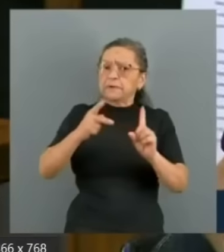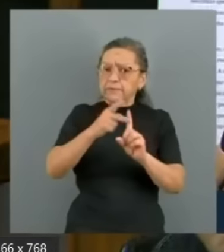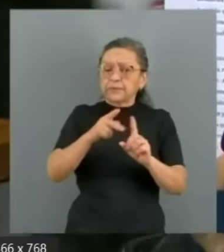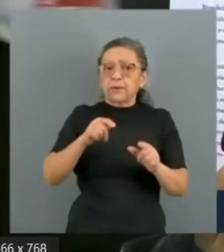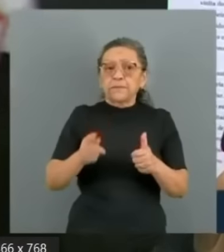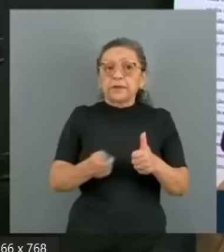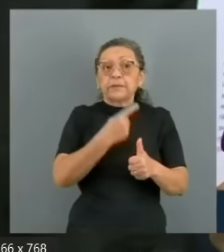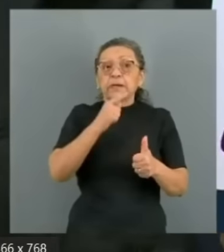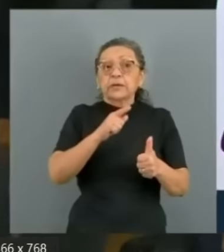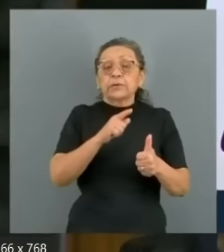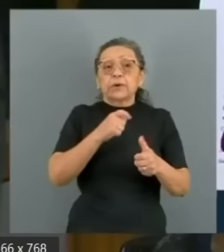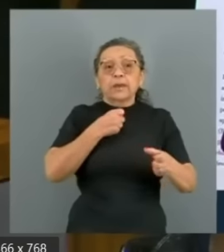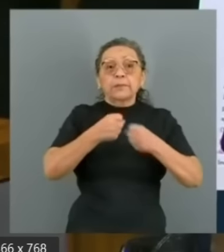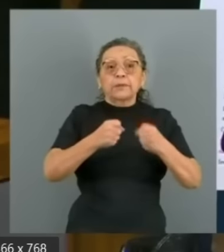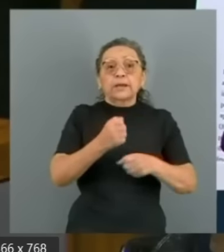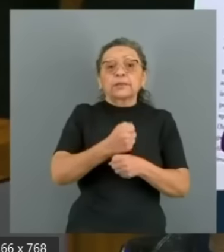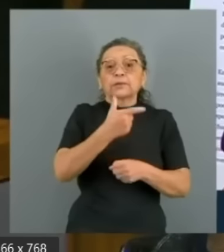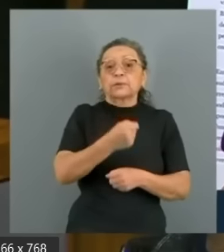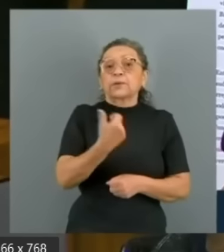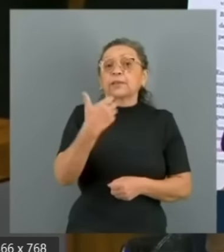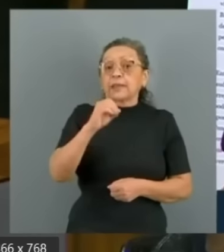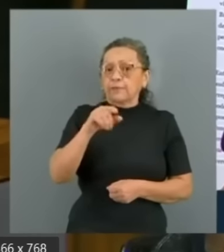reportagem de 2010, o senhor estava lá.